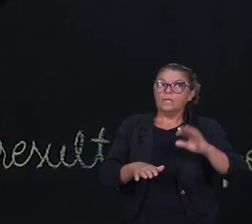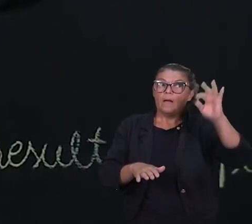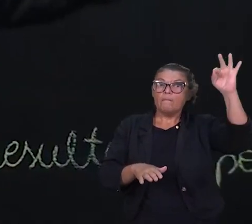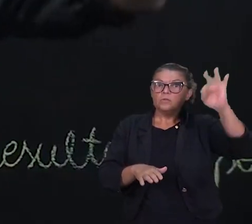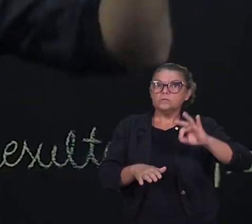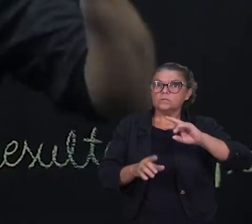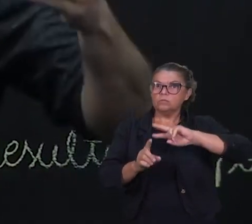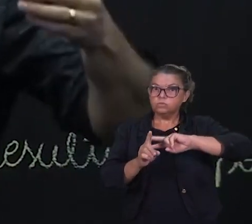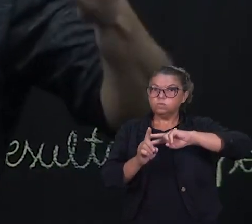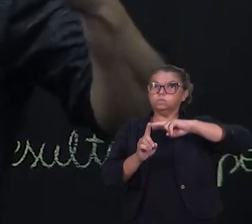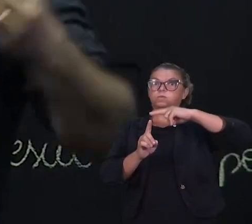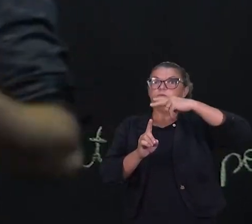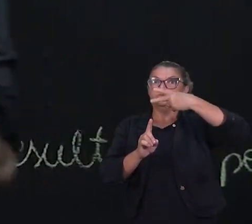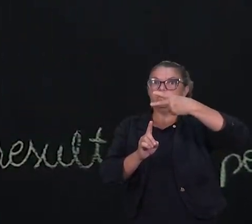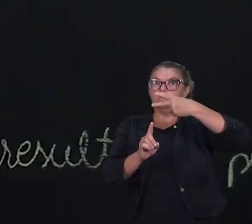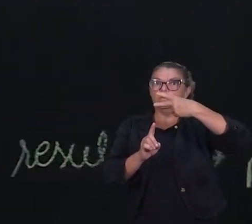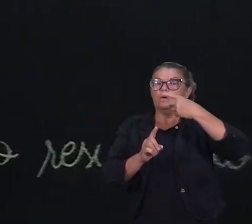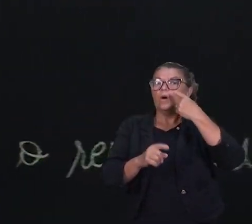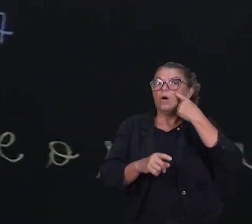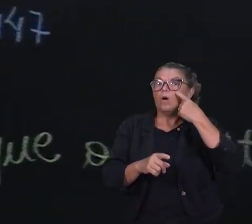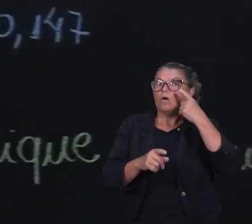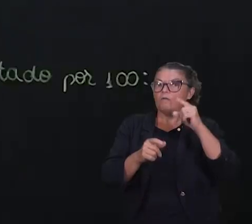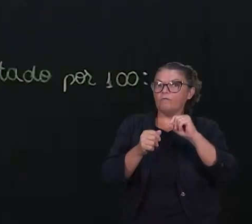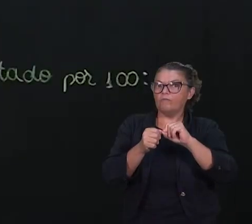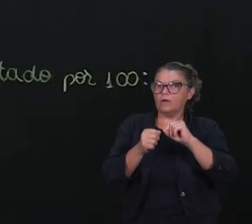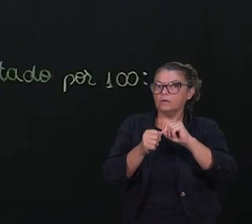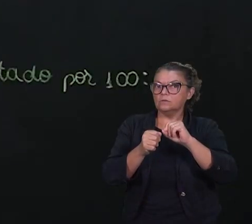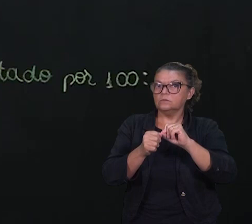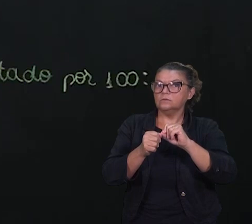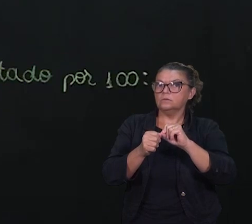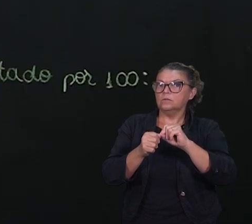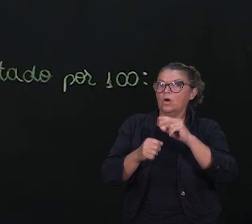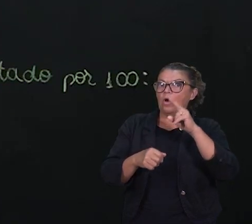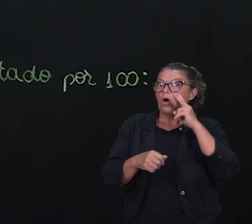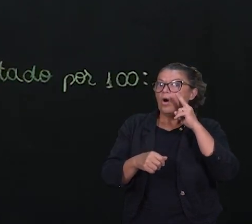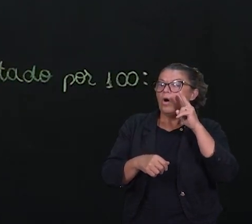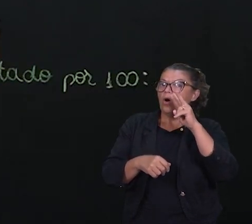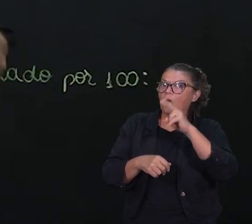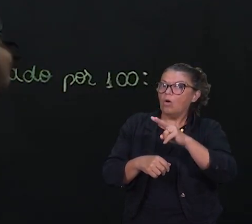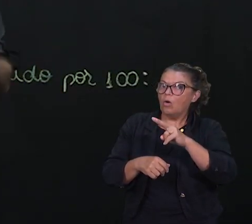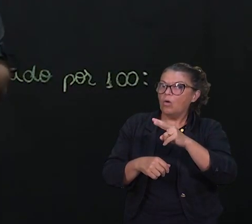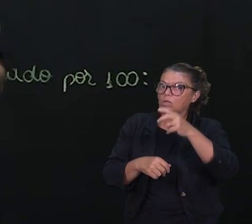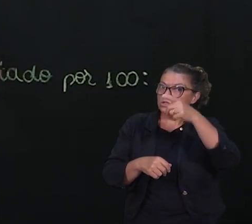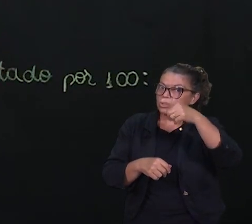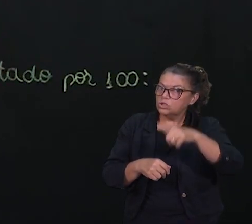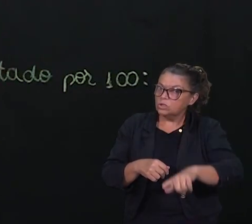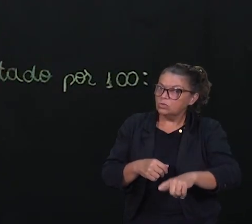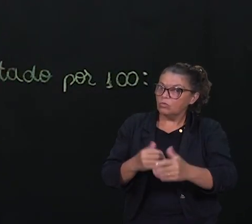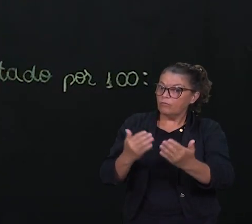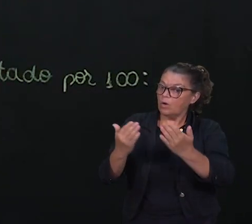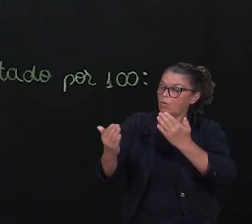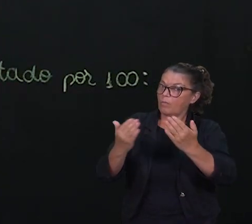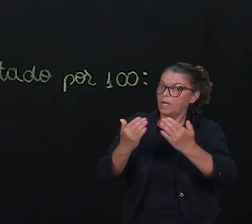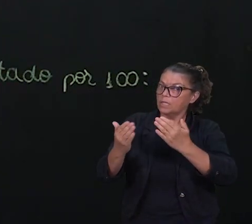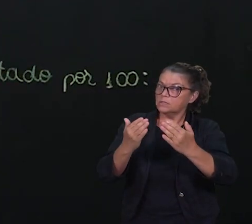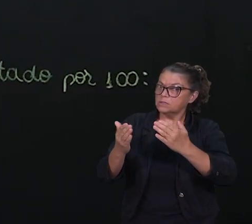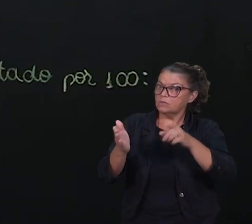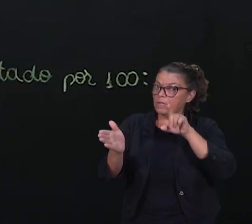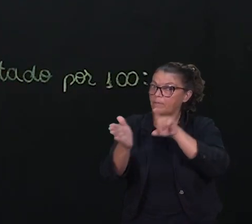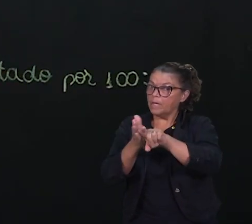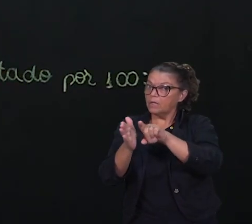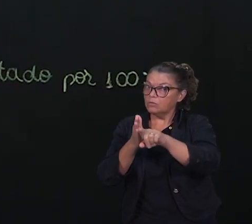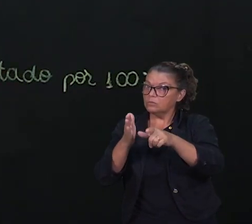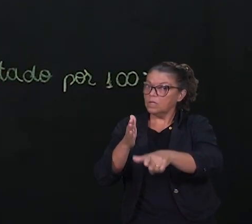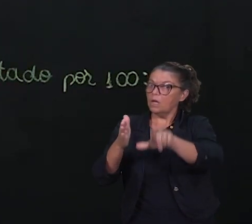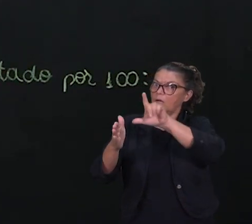foi muito alta ou não, você faz isso. Você verifica a diferença do novo preço para o preço anterior.